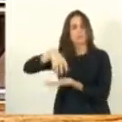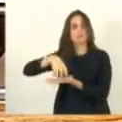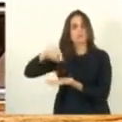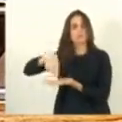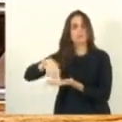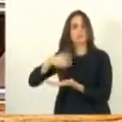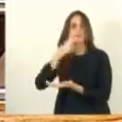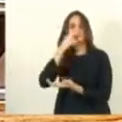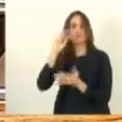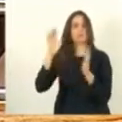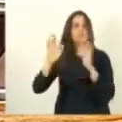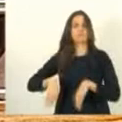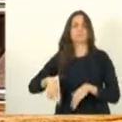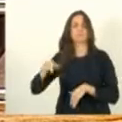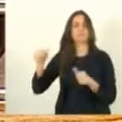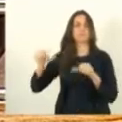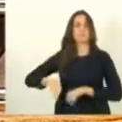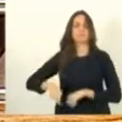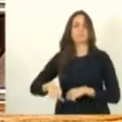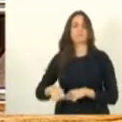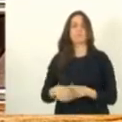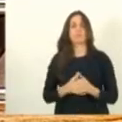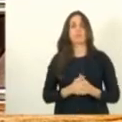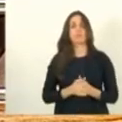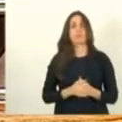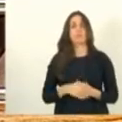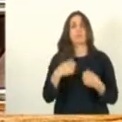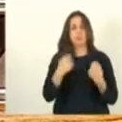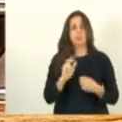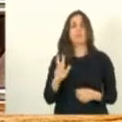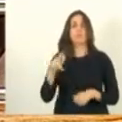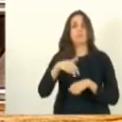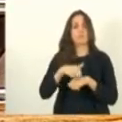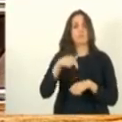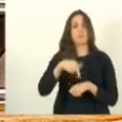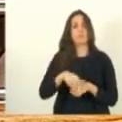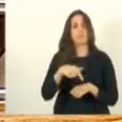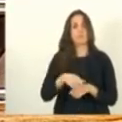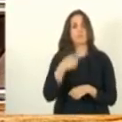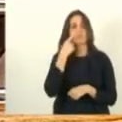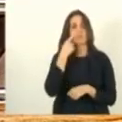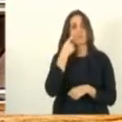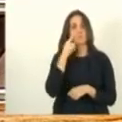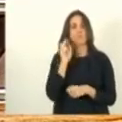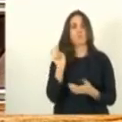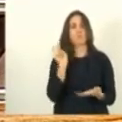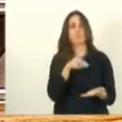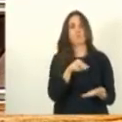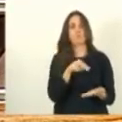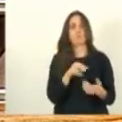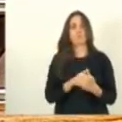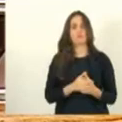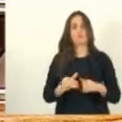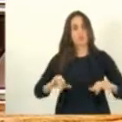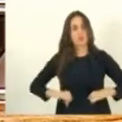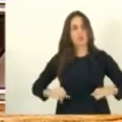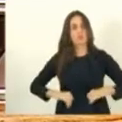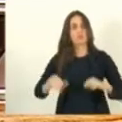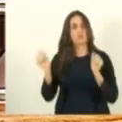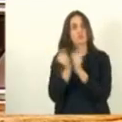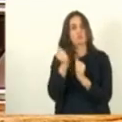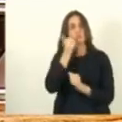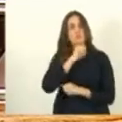é um descaso total. E eu não podia deixar de vir aqui hoje. Depois de ver, eu sofri junto com aquela